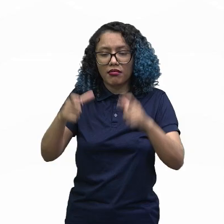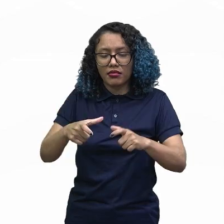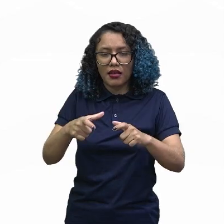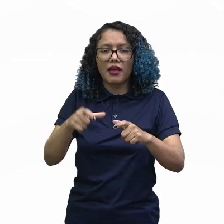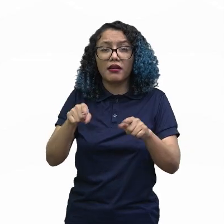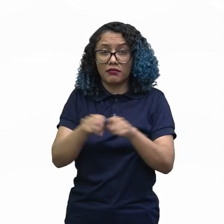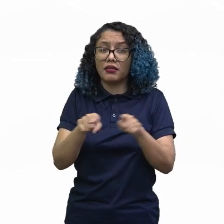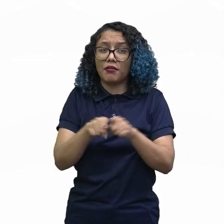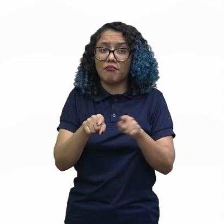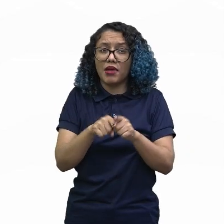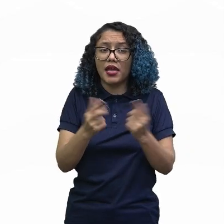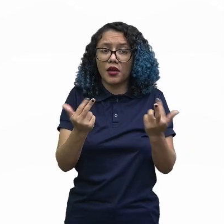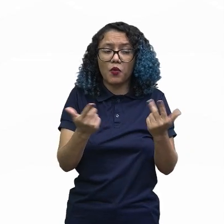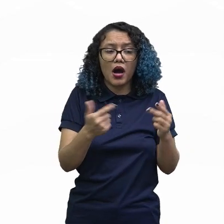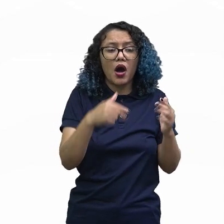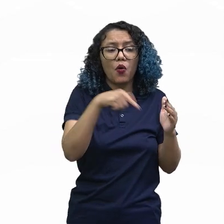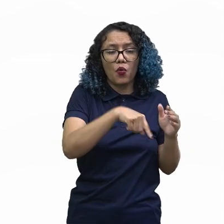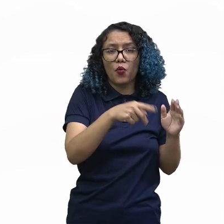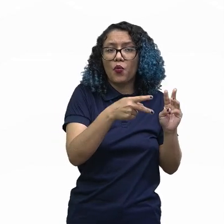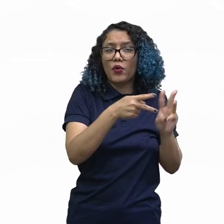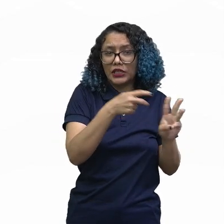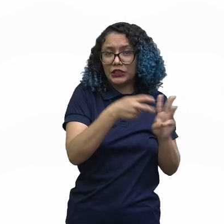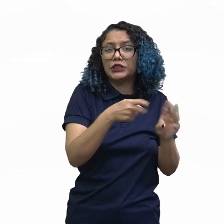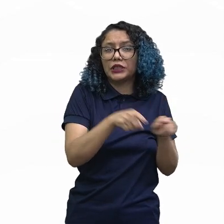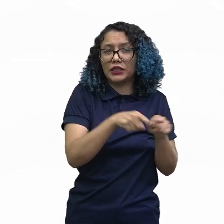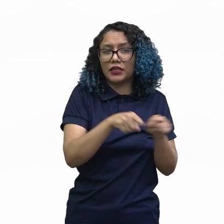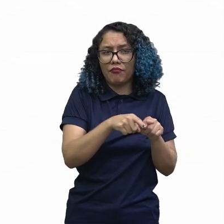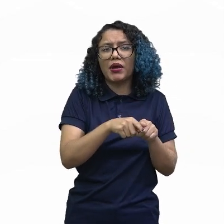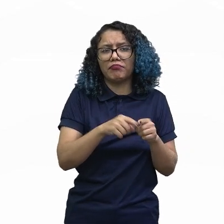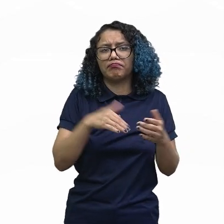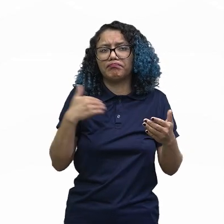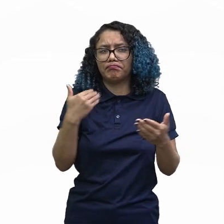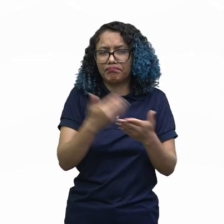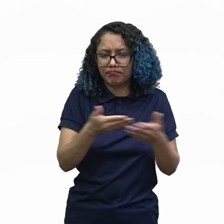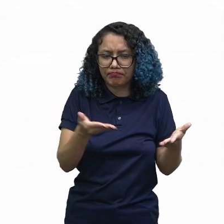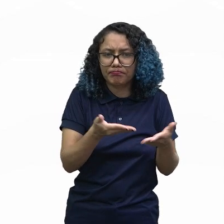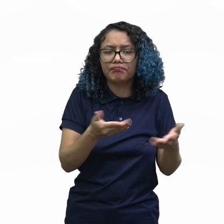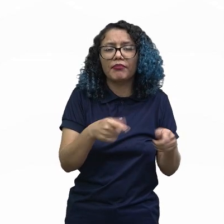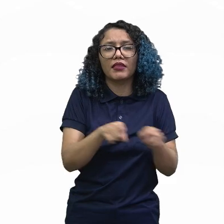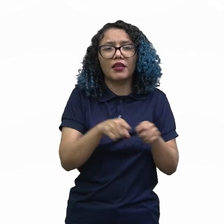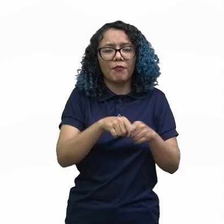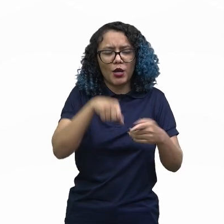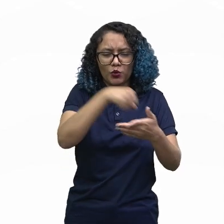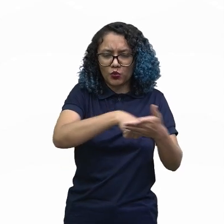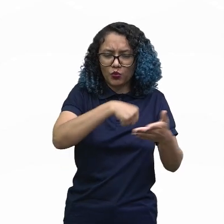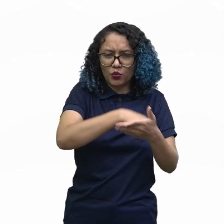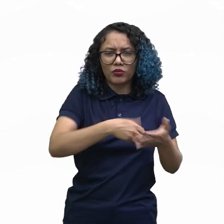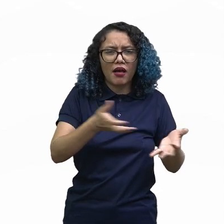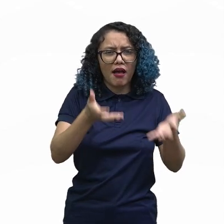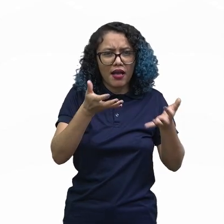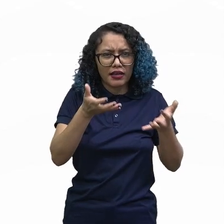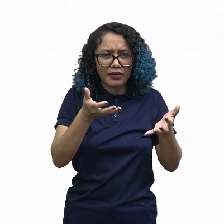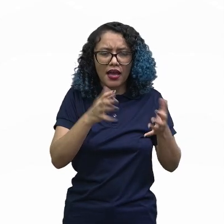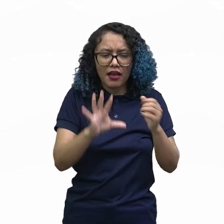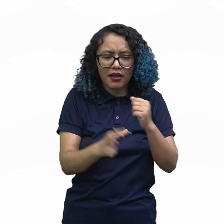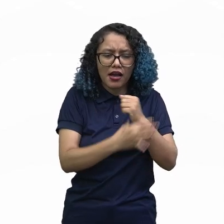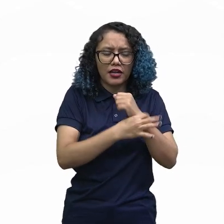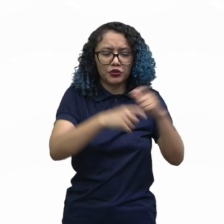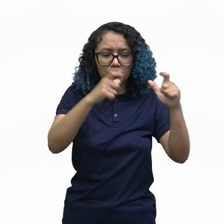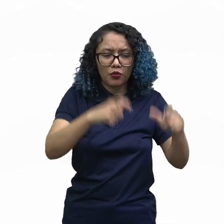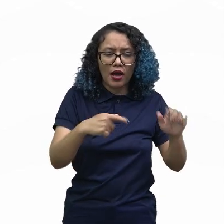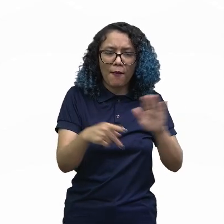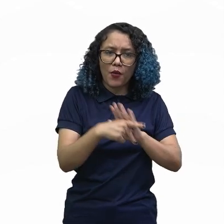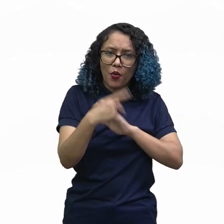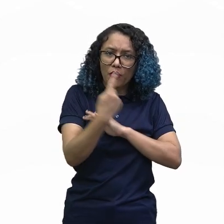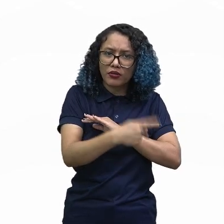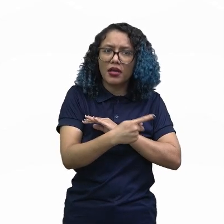povos indígenas, que lutam até hoje em prol da demarcação de suas terras. E a gente